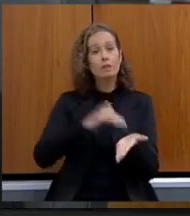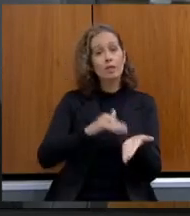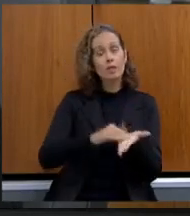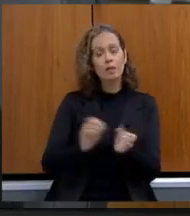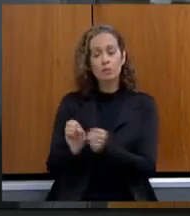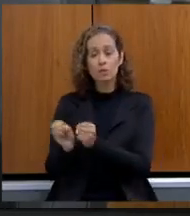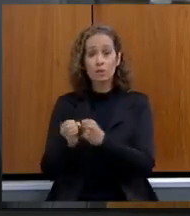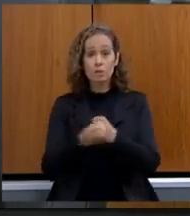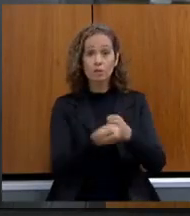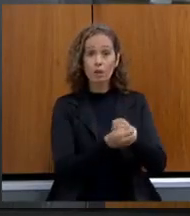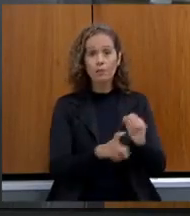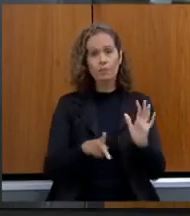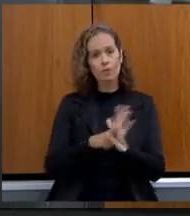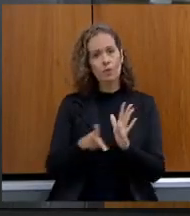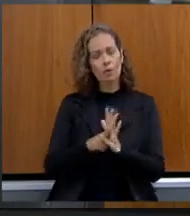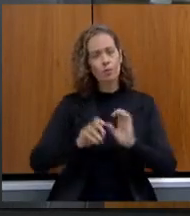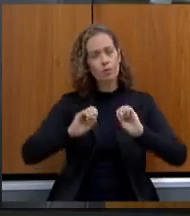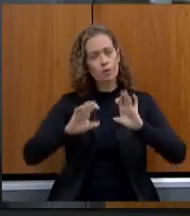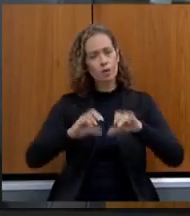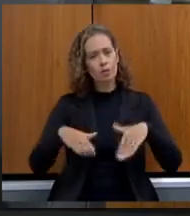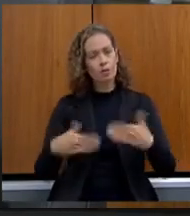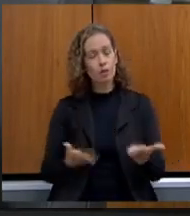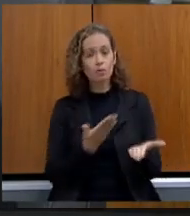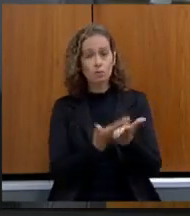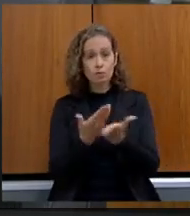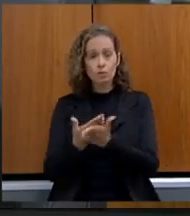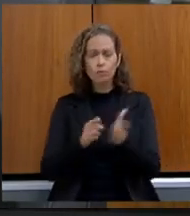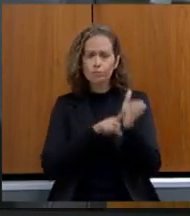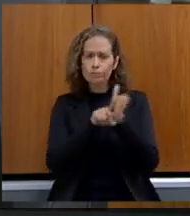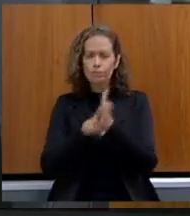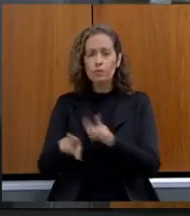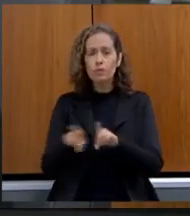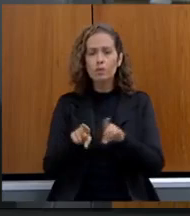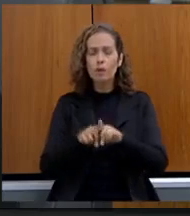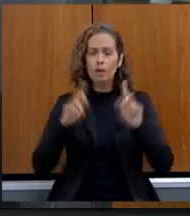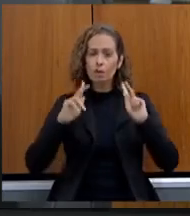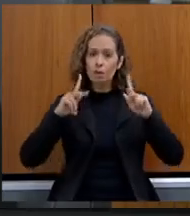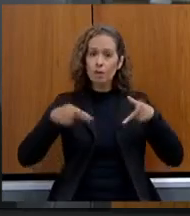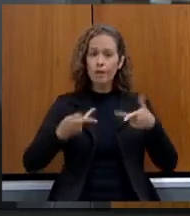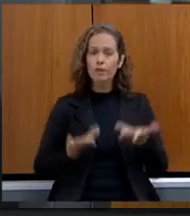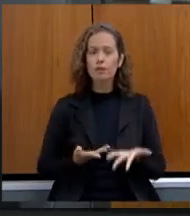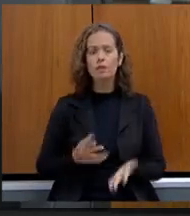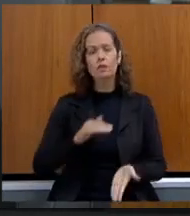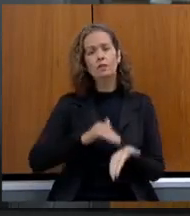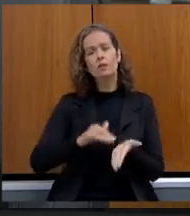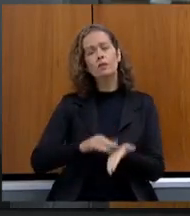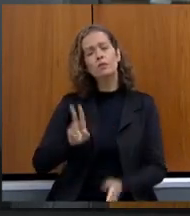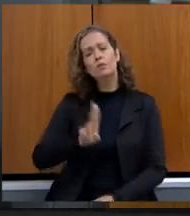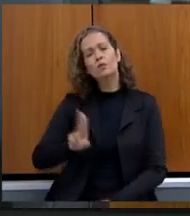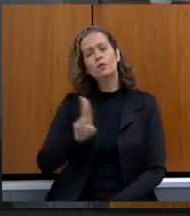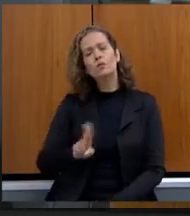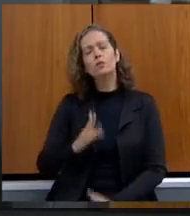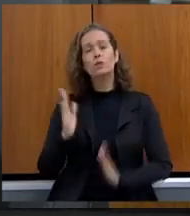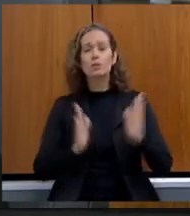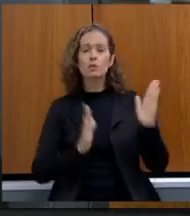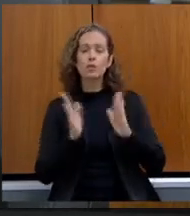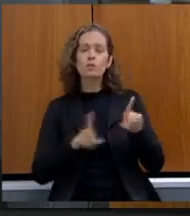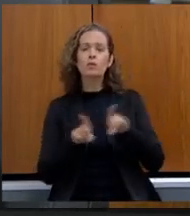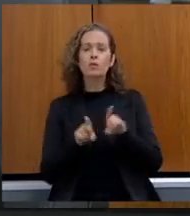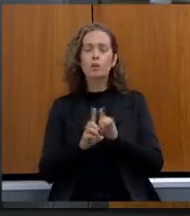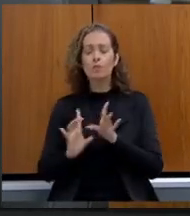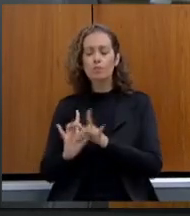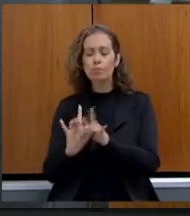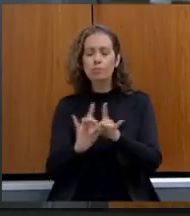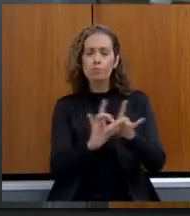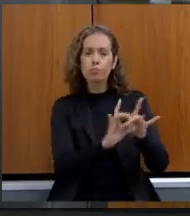municipais de educação e esse tudo também reconhece que a secretaria usou nesse momento também para fortalecer os laços com os secretários municipais de